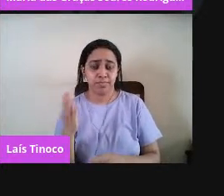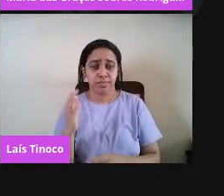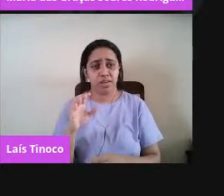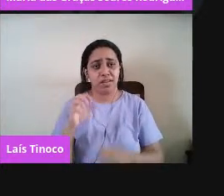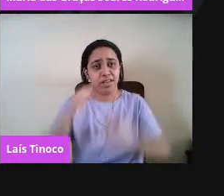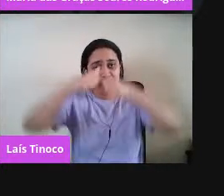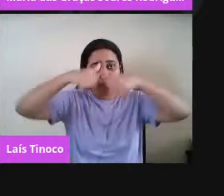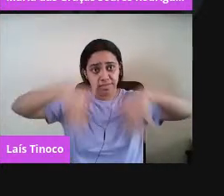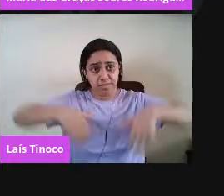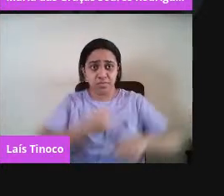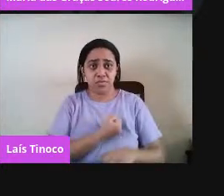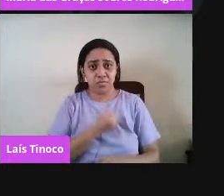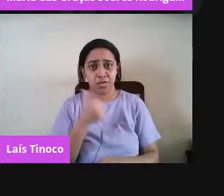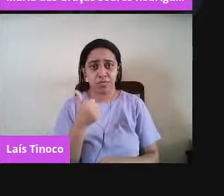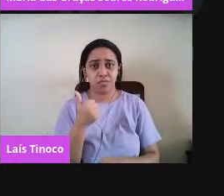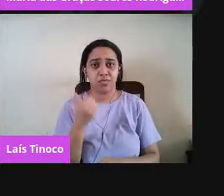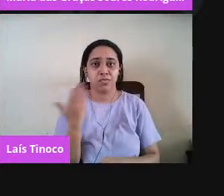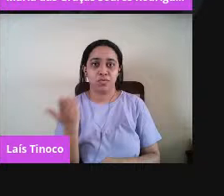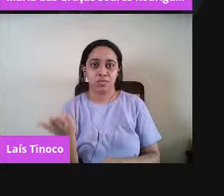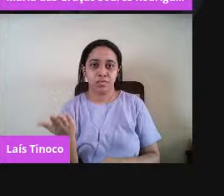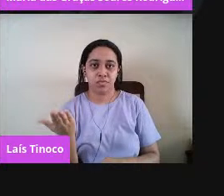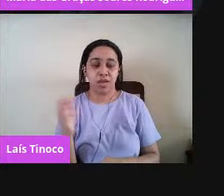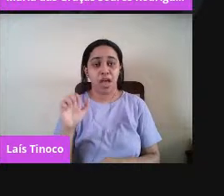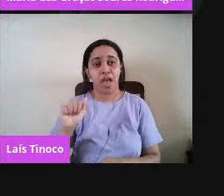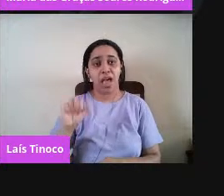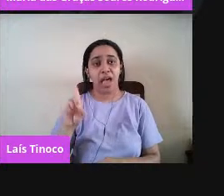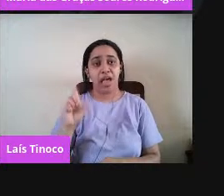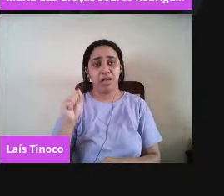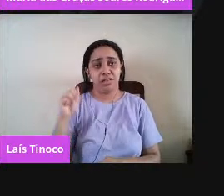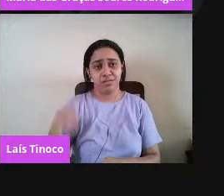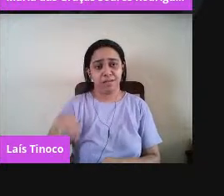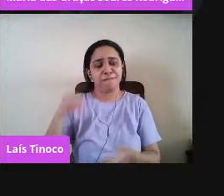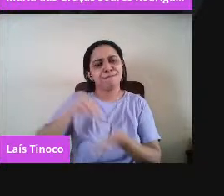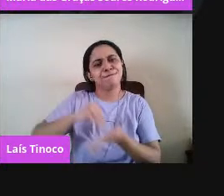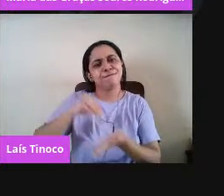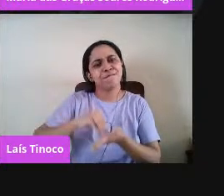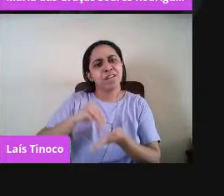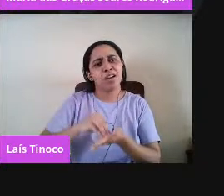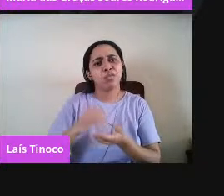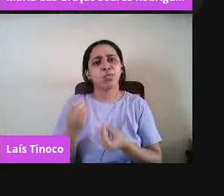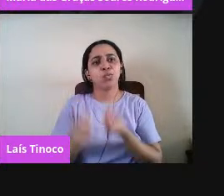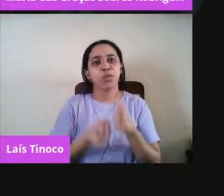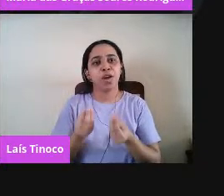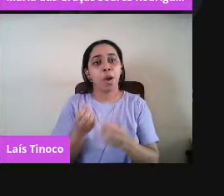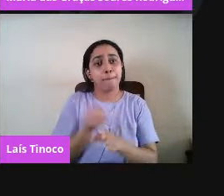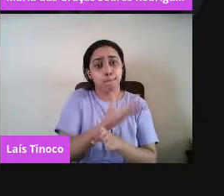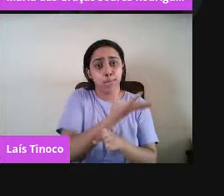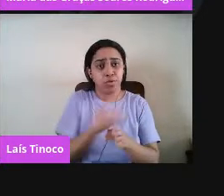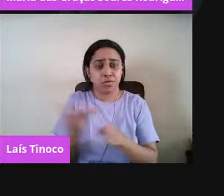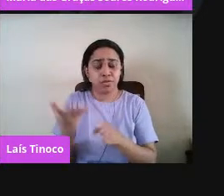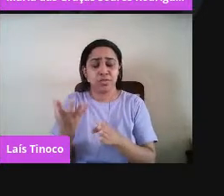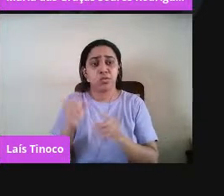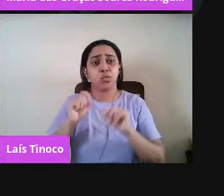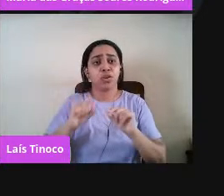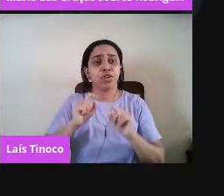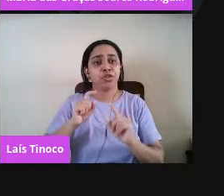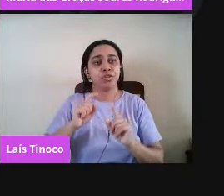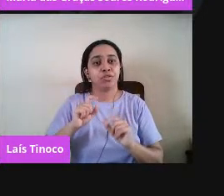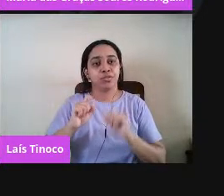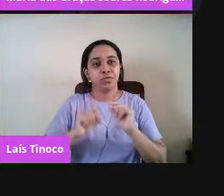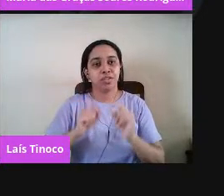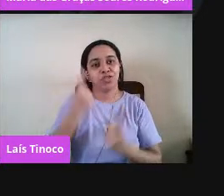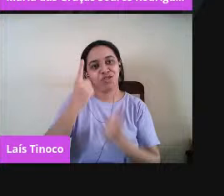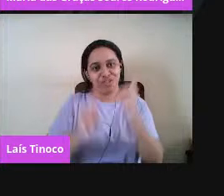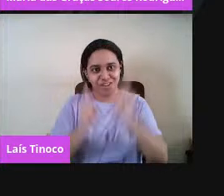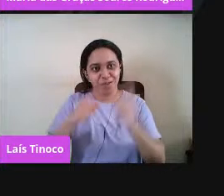modalidades semiomediológicas. Sentei falta nesta tipologia de uma modalidade que contemplasse os gestos que orientam a comunicação em línguas de